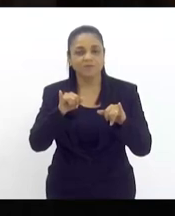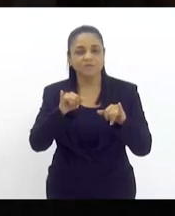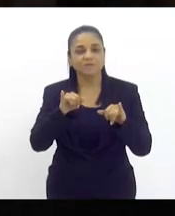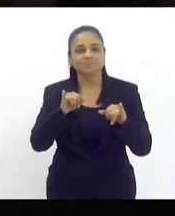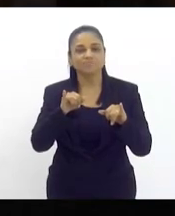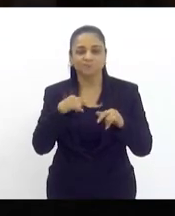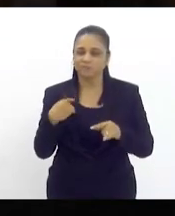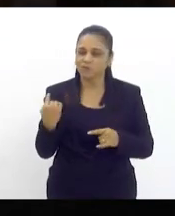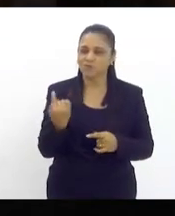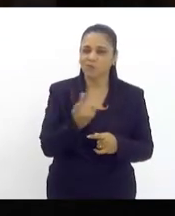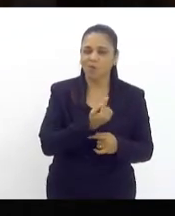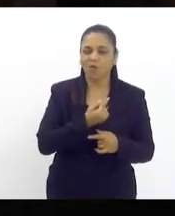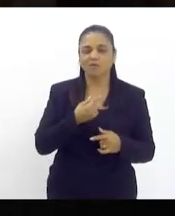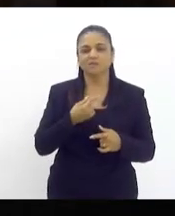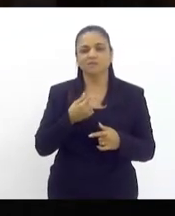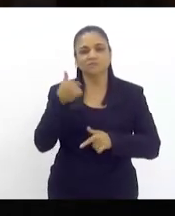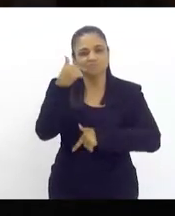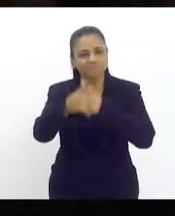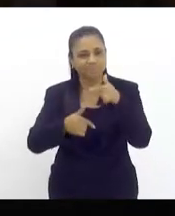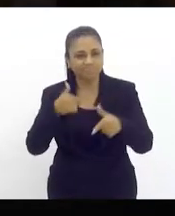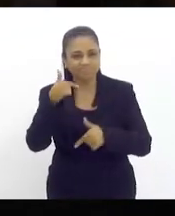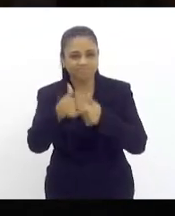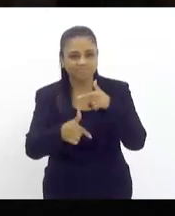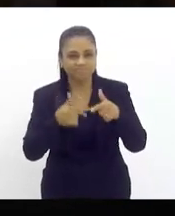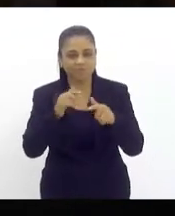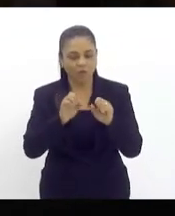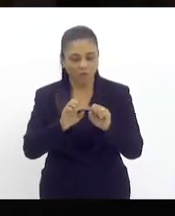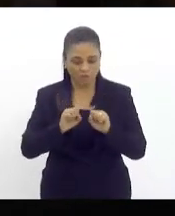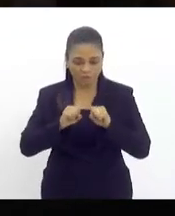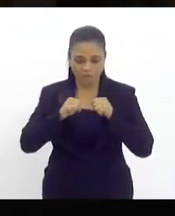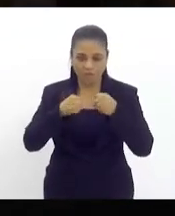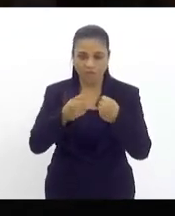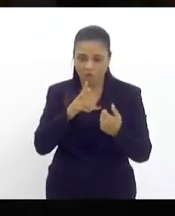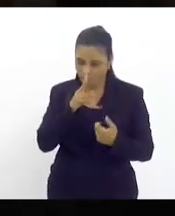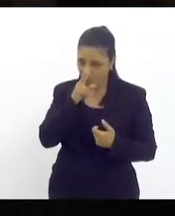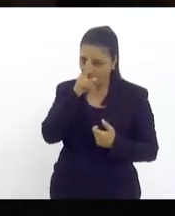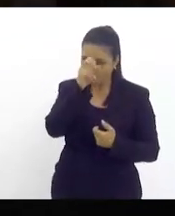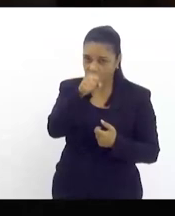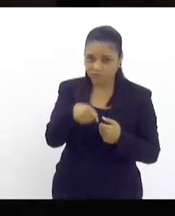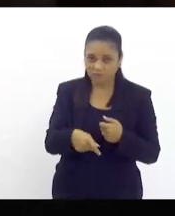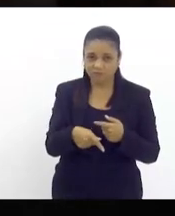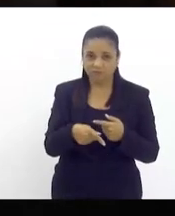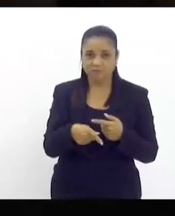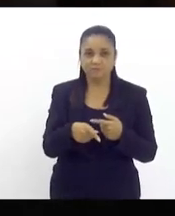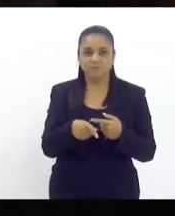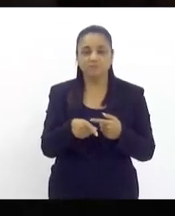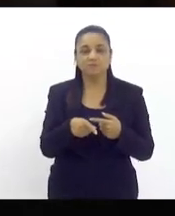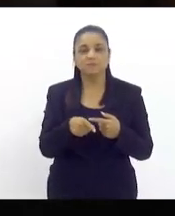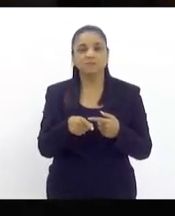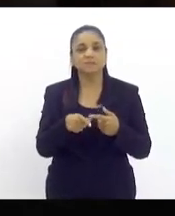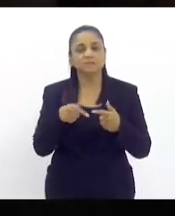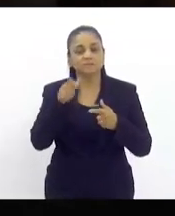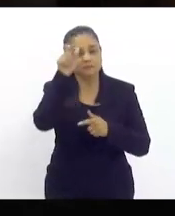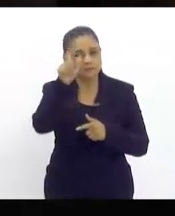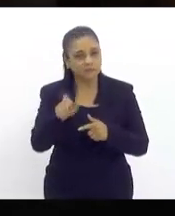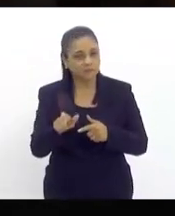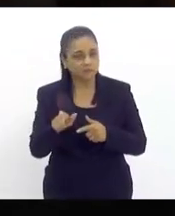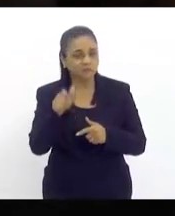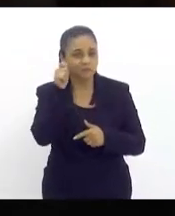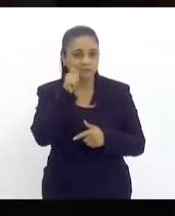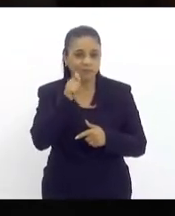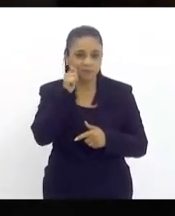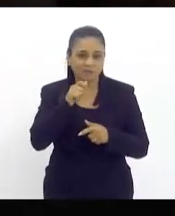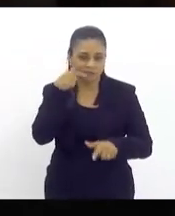nós temos feito no sentido de fortalecer Justamente a demanda das mulheres trabalhadoras